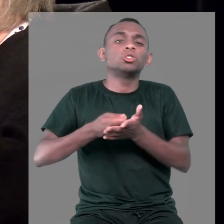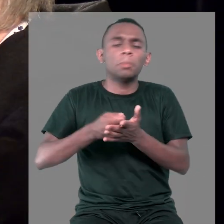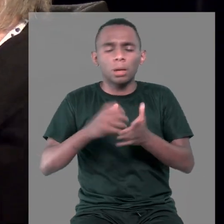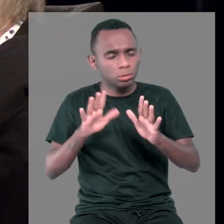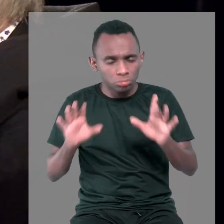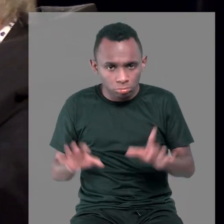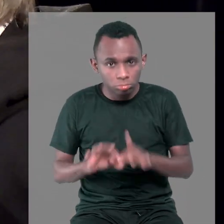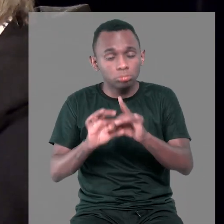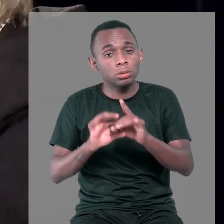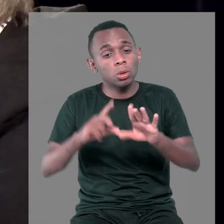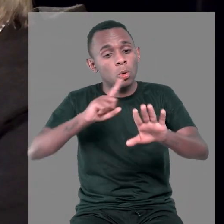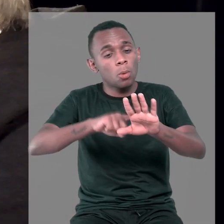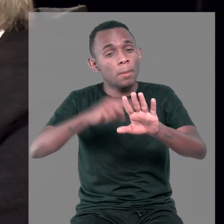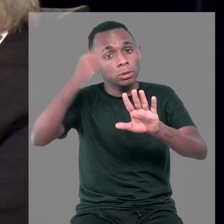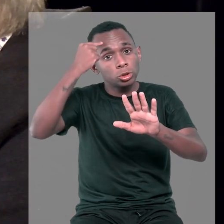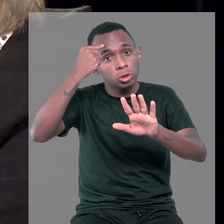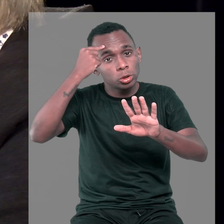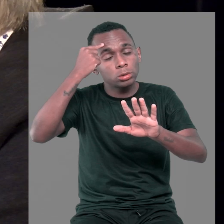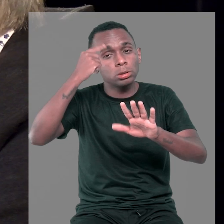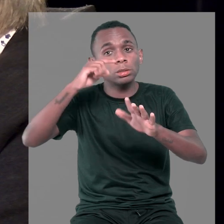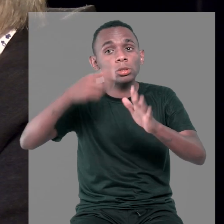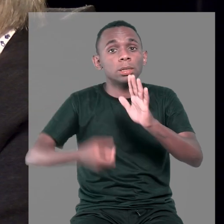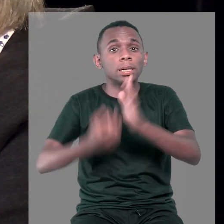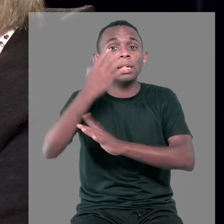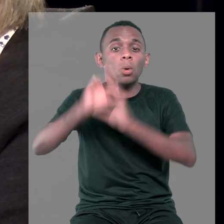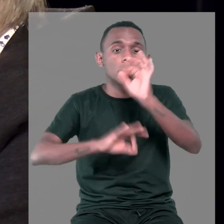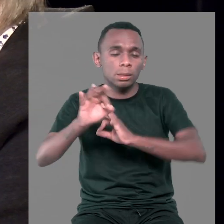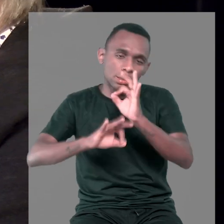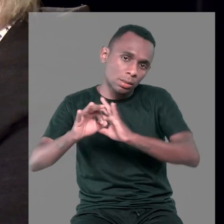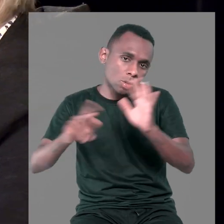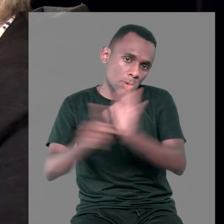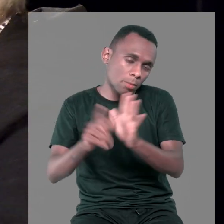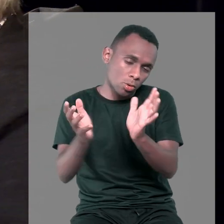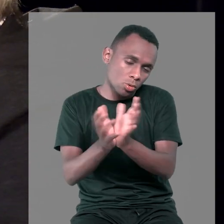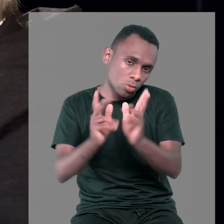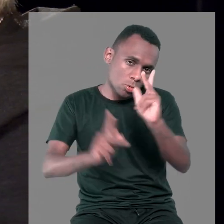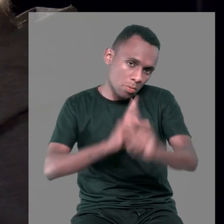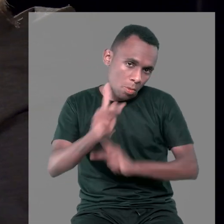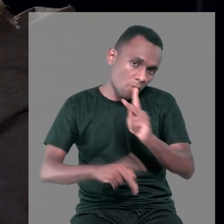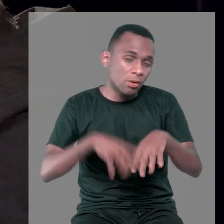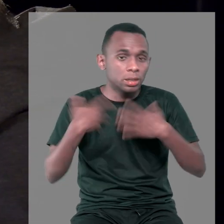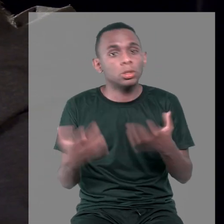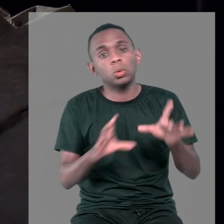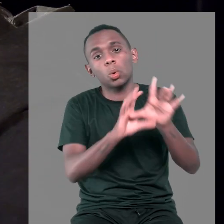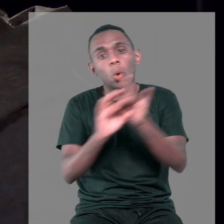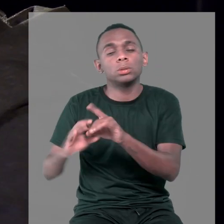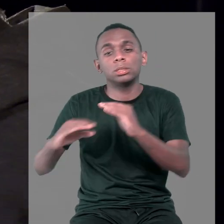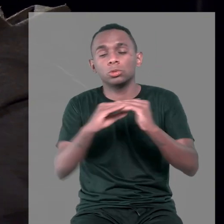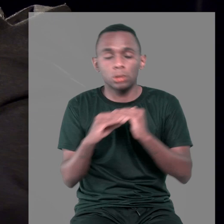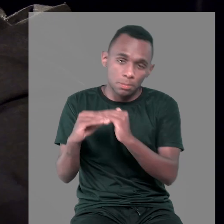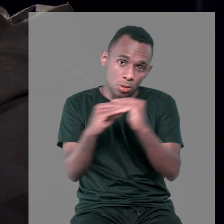surgimento, o aparecimento de ideologias nesse sentido arendtiano. Por quê? A ideologia,